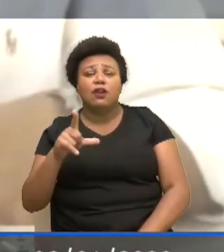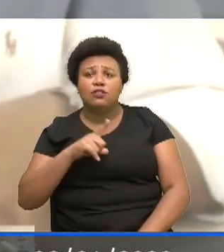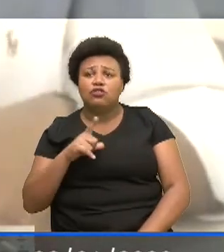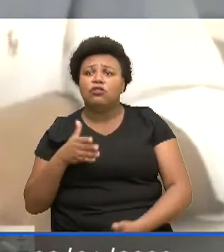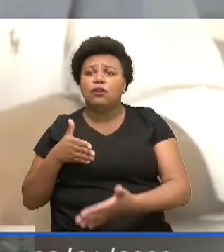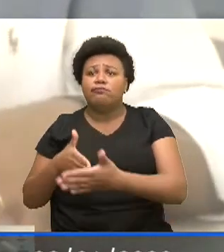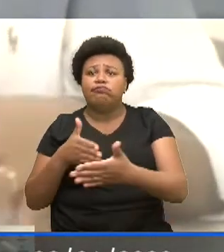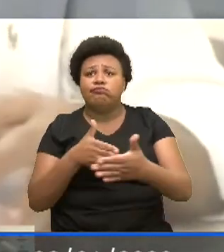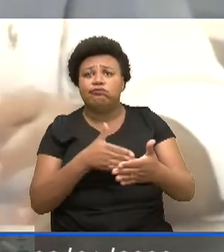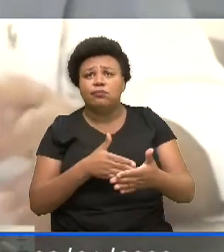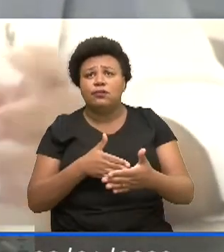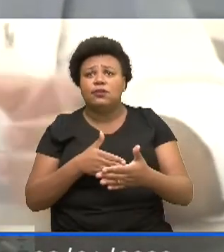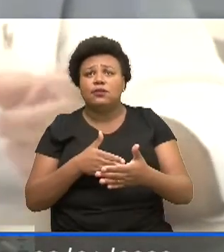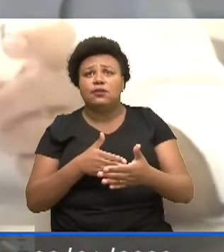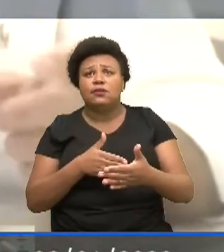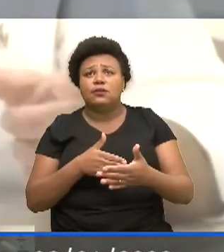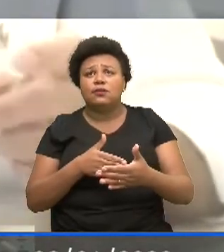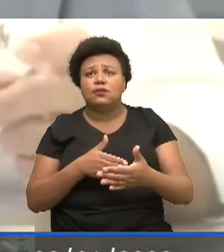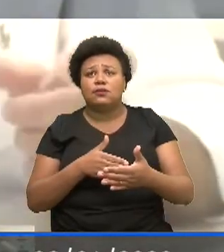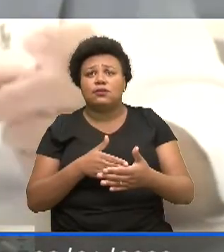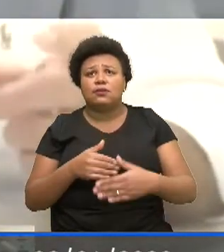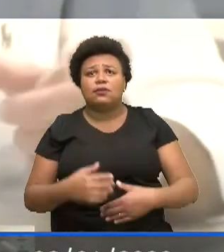limitação.